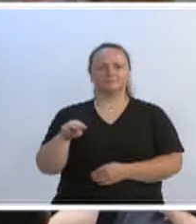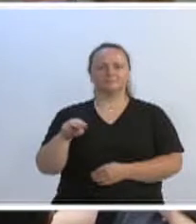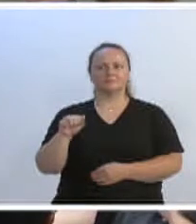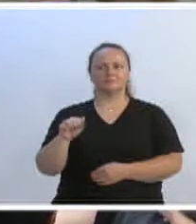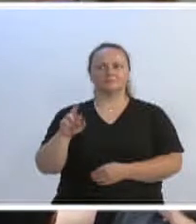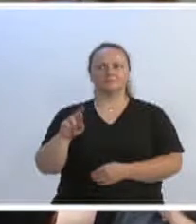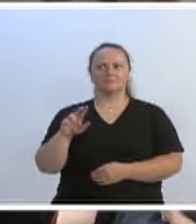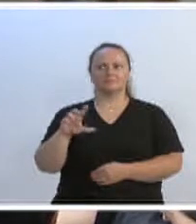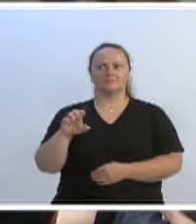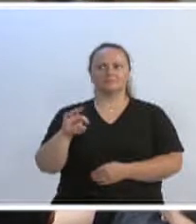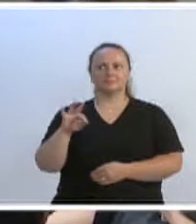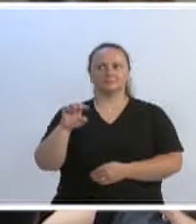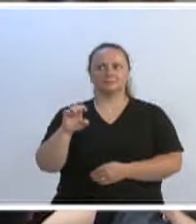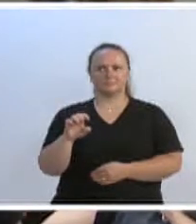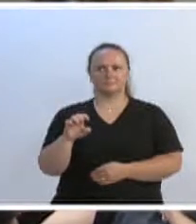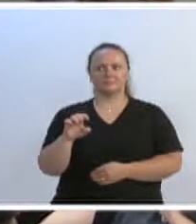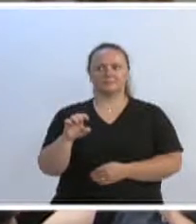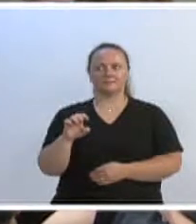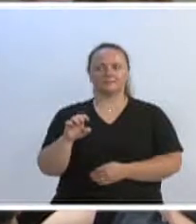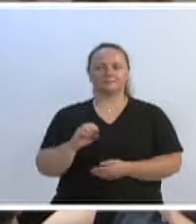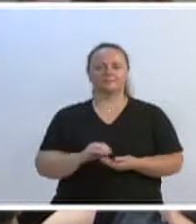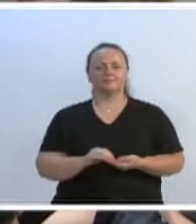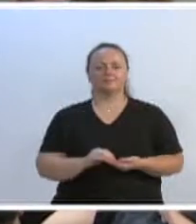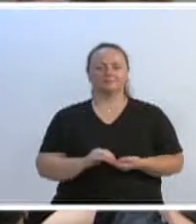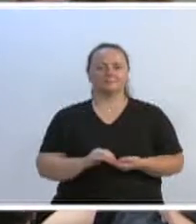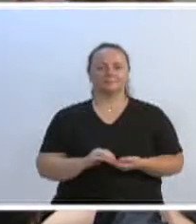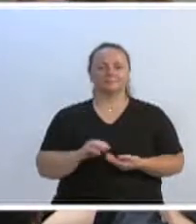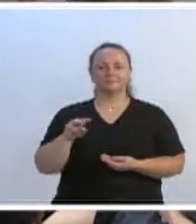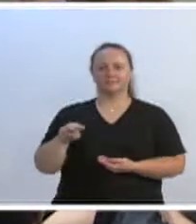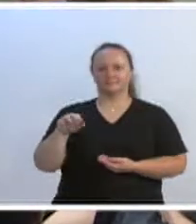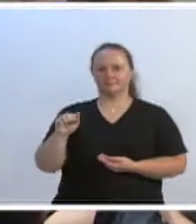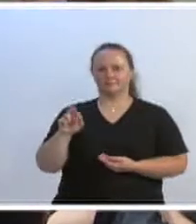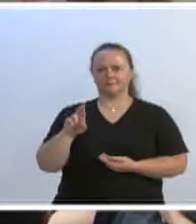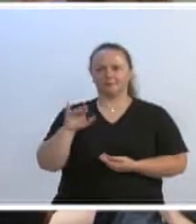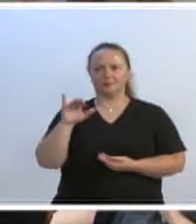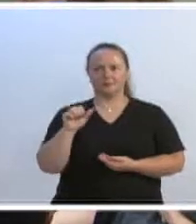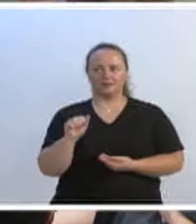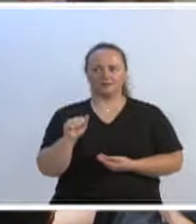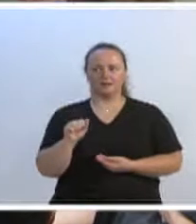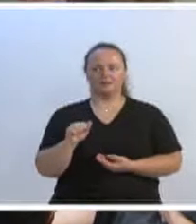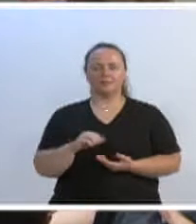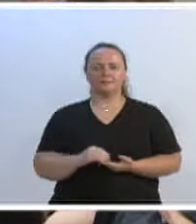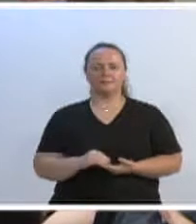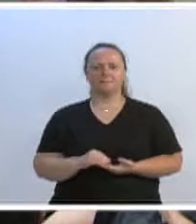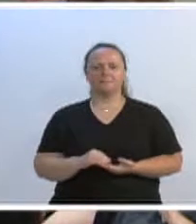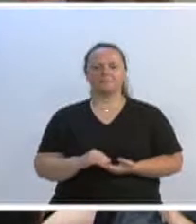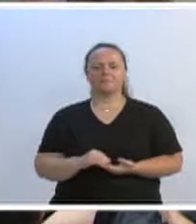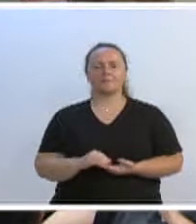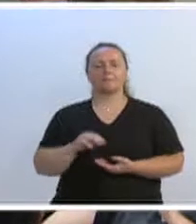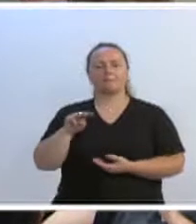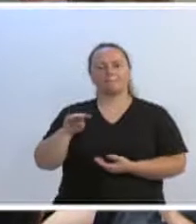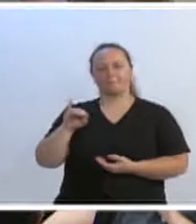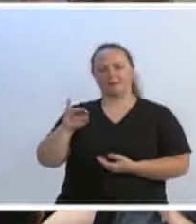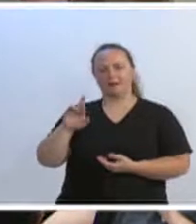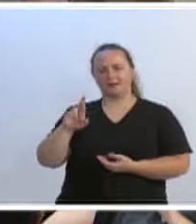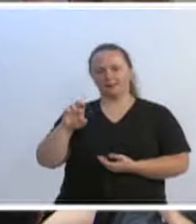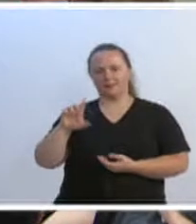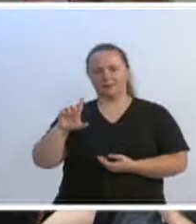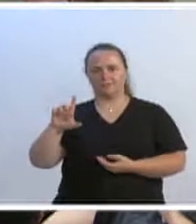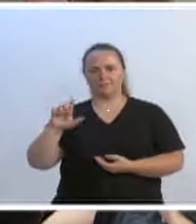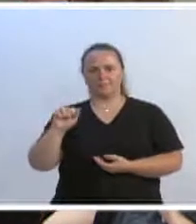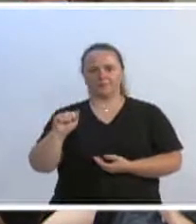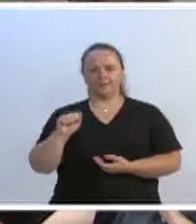Eu gostaria de chamar, então, o presidente da Associação de Amigos do Arquivo Histórico, José Ferreira da Silva, também chamar o Darlan